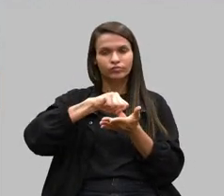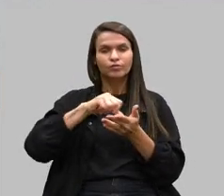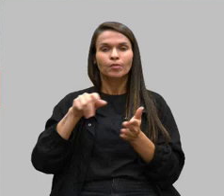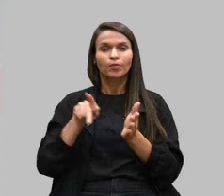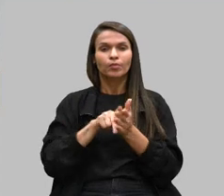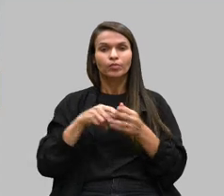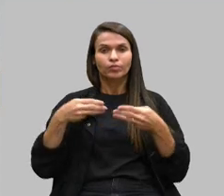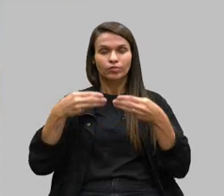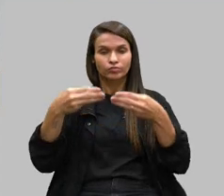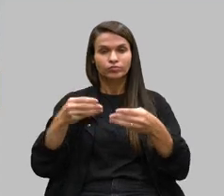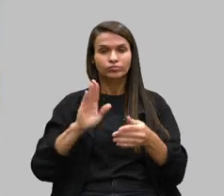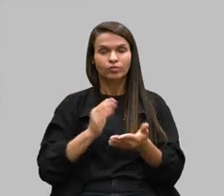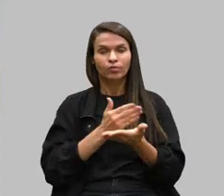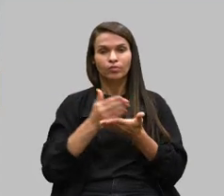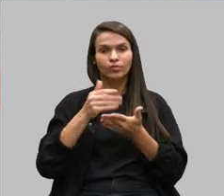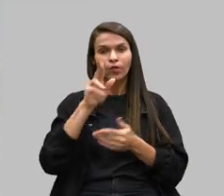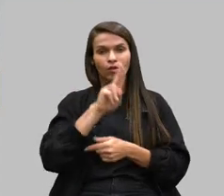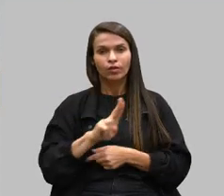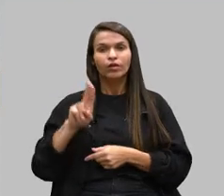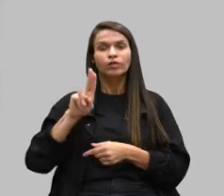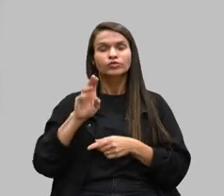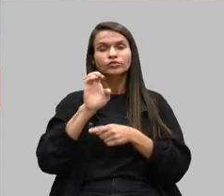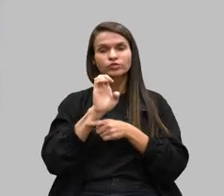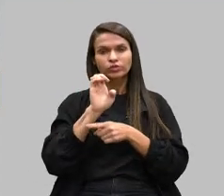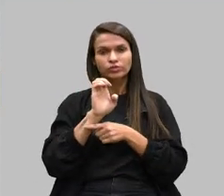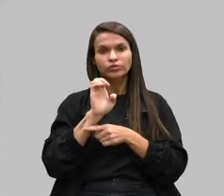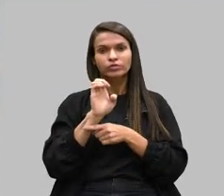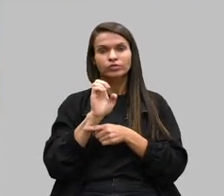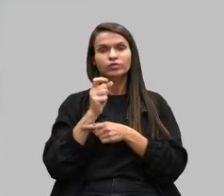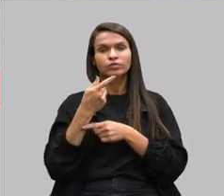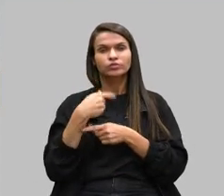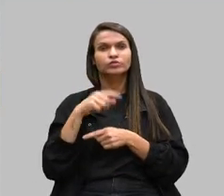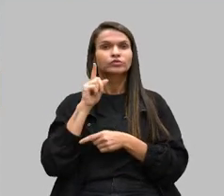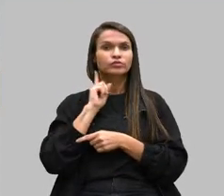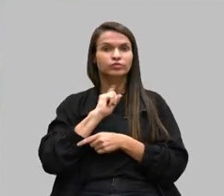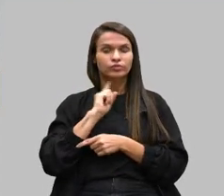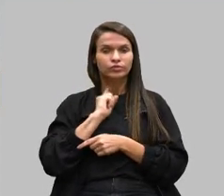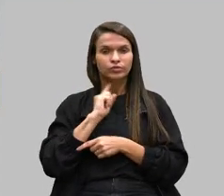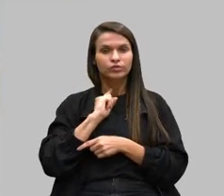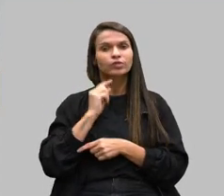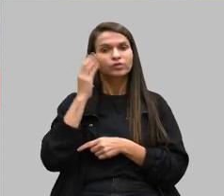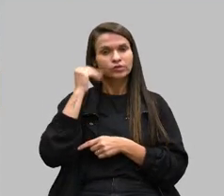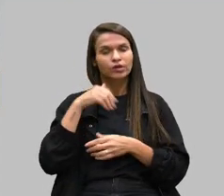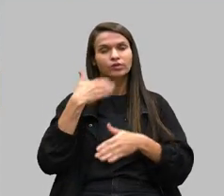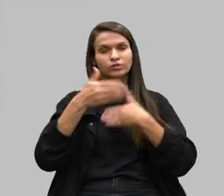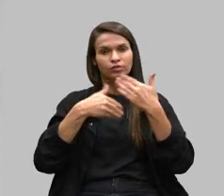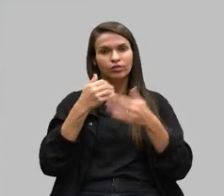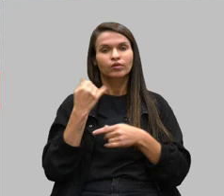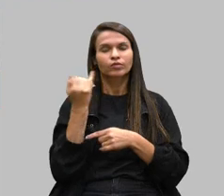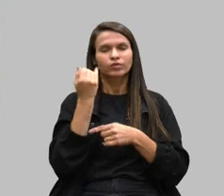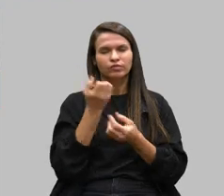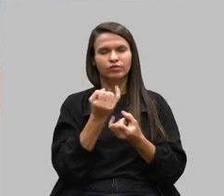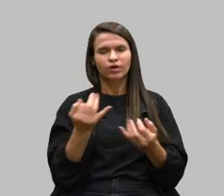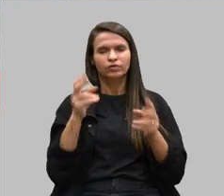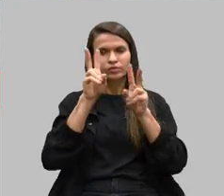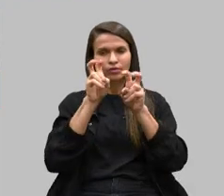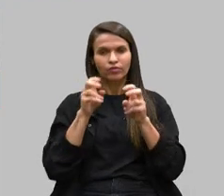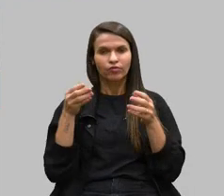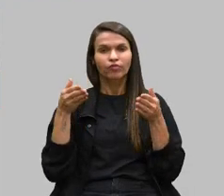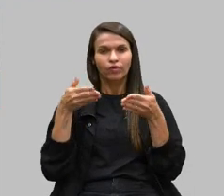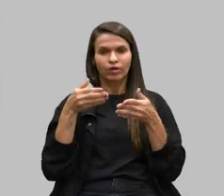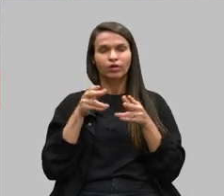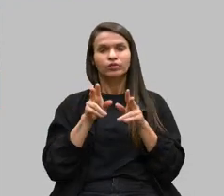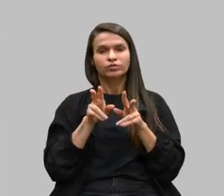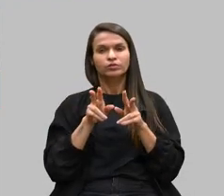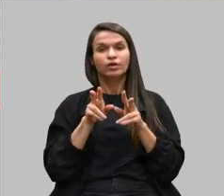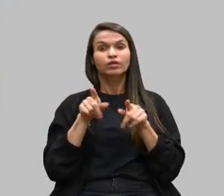conversado com universidades do Estado de Minas Gerais a Universidade Federal de Minas que eu sei que desenvolve importantes temas com relação a isso o próprio